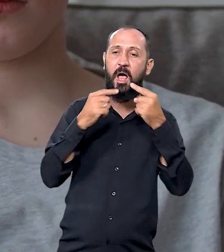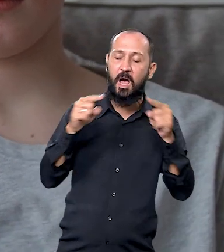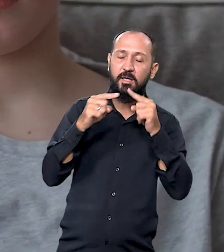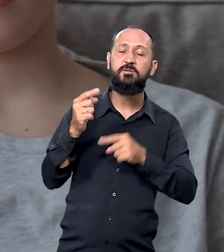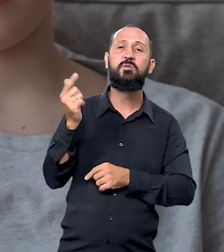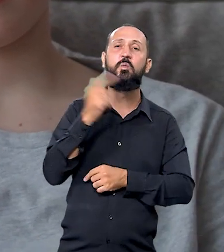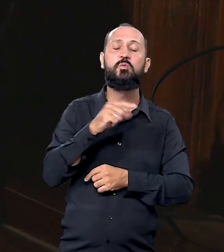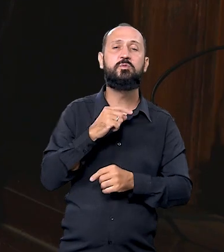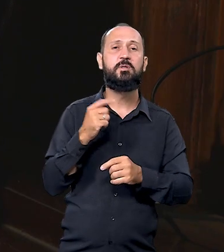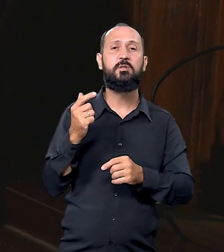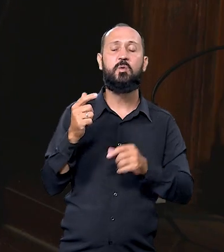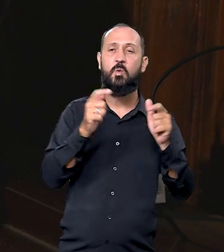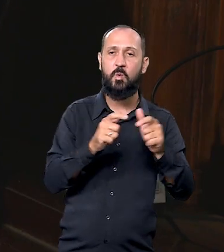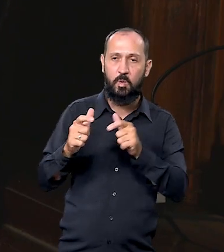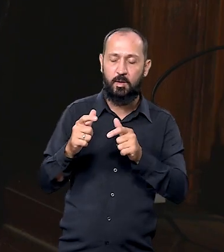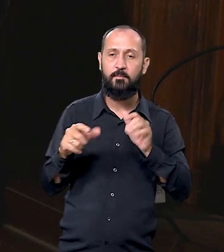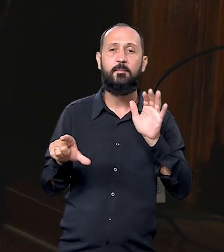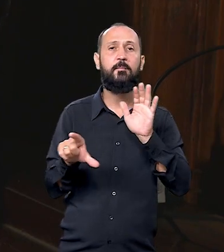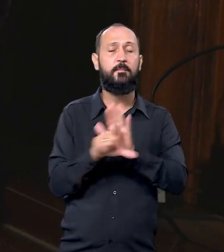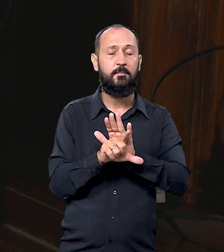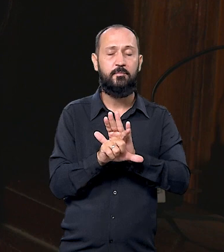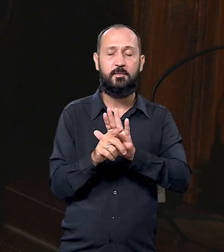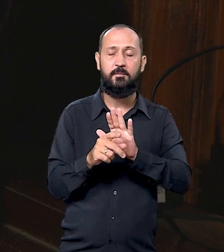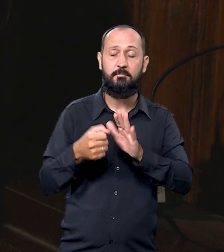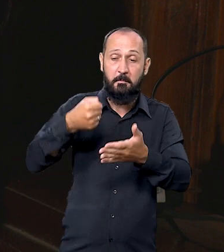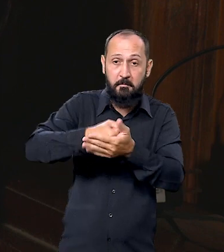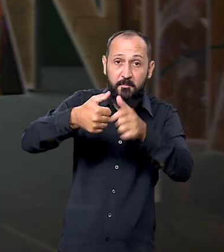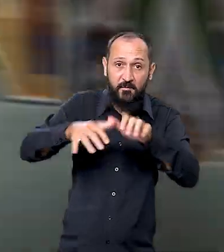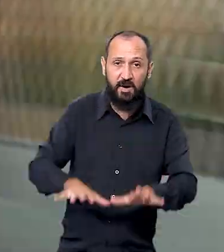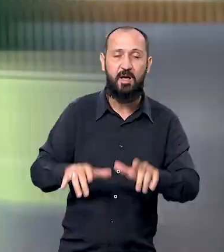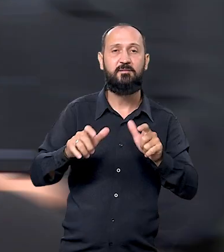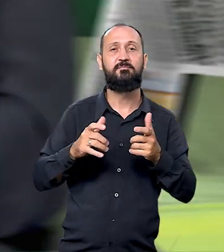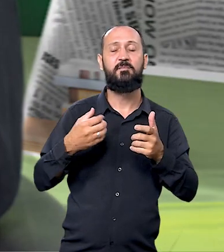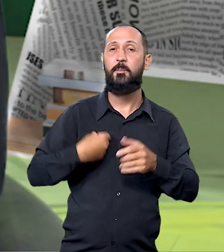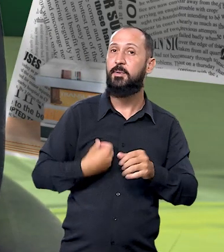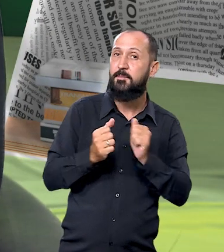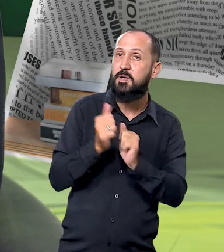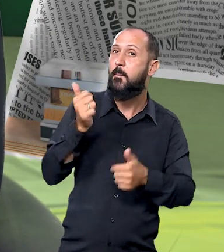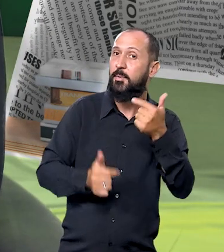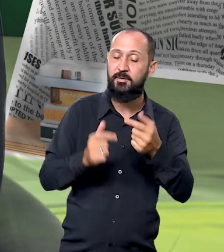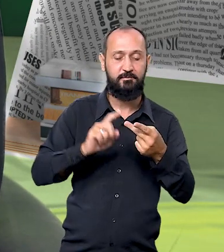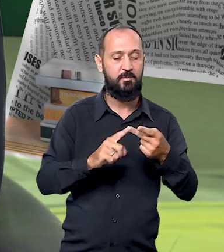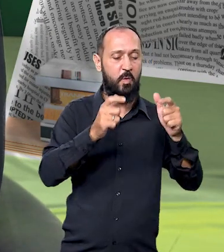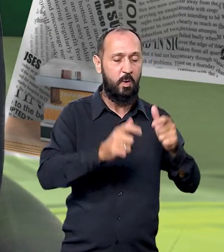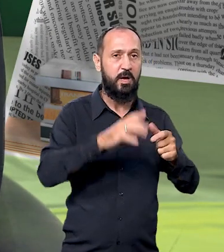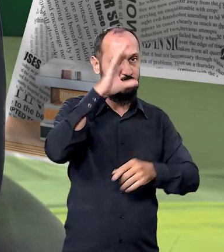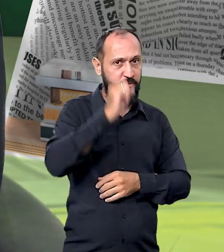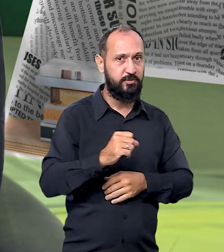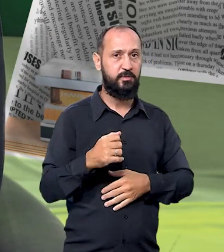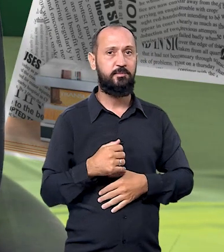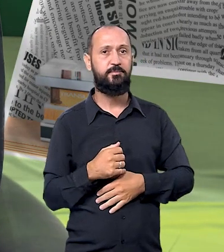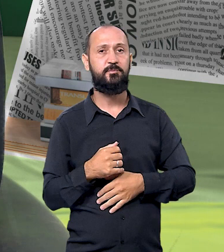organização e crítica que a gente consegue conquistar os espaços e os mecanismos legais para nos manter nos espaços. Então eu vejo que participação política, espaço